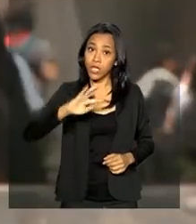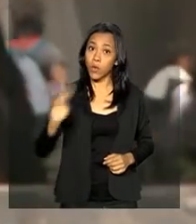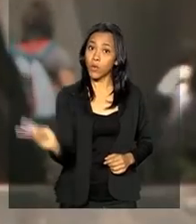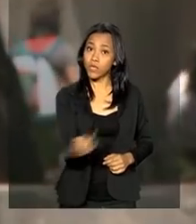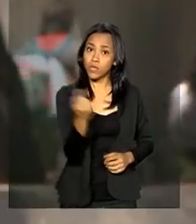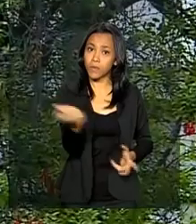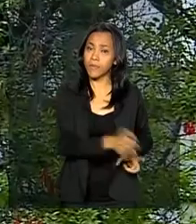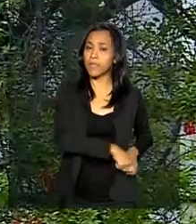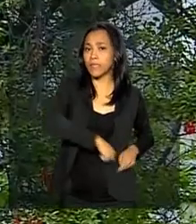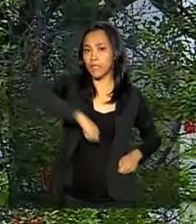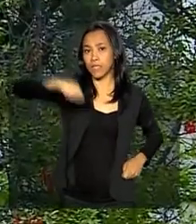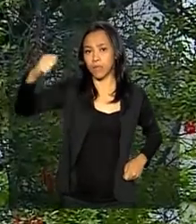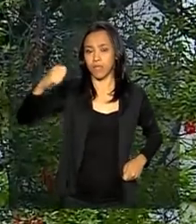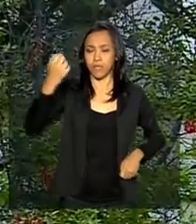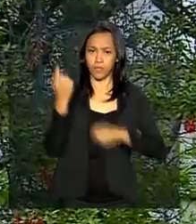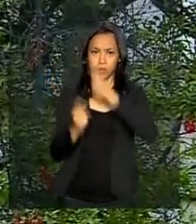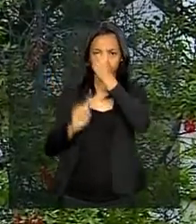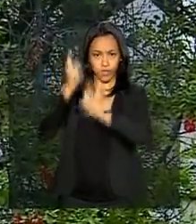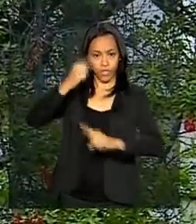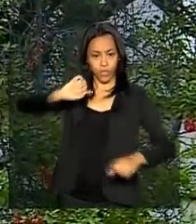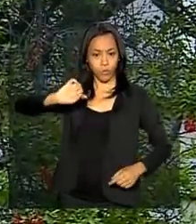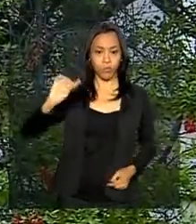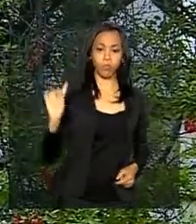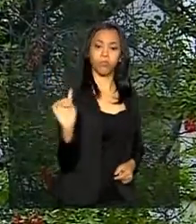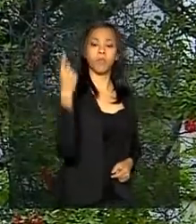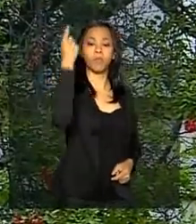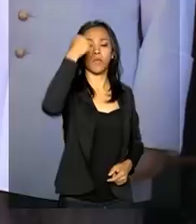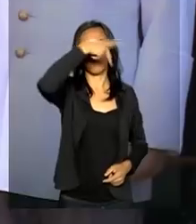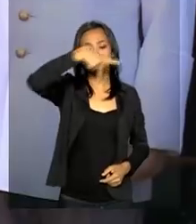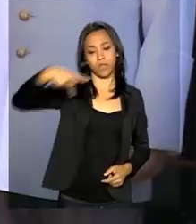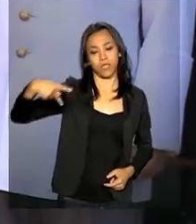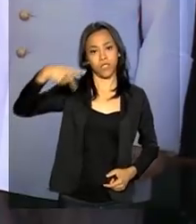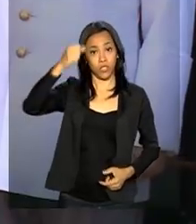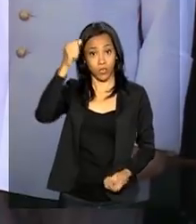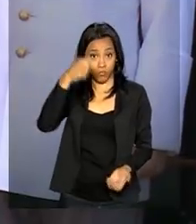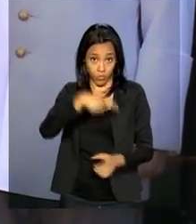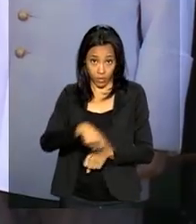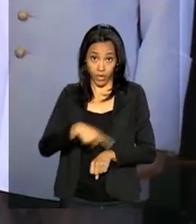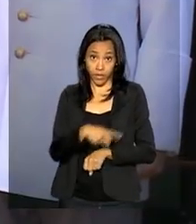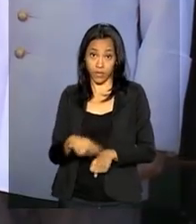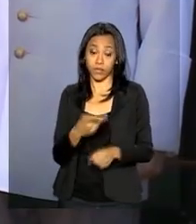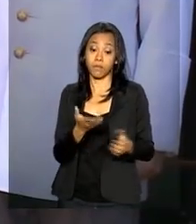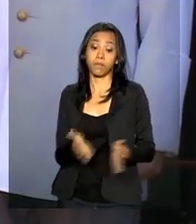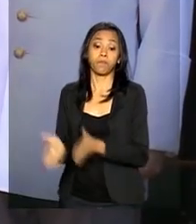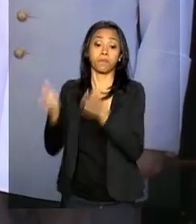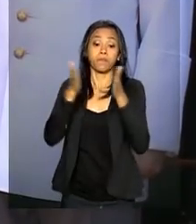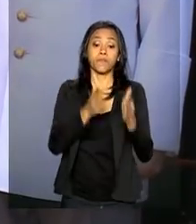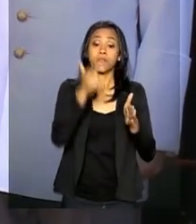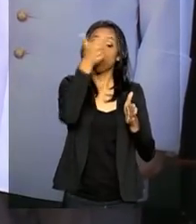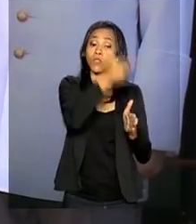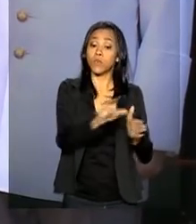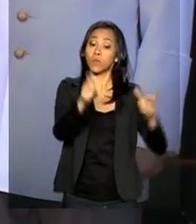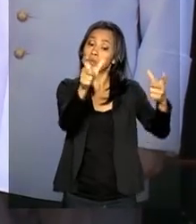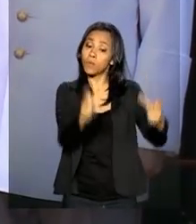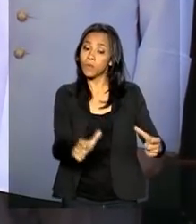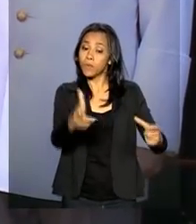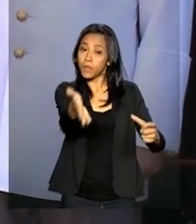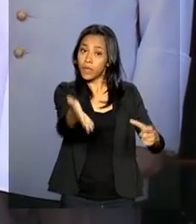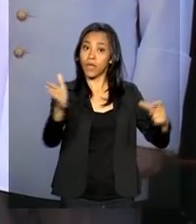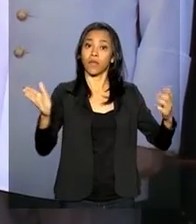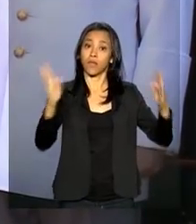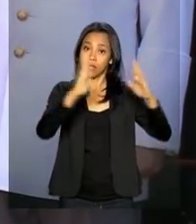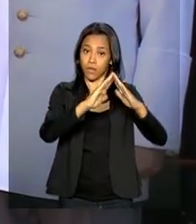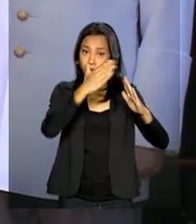independência do Chile e o primeiro chefe de estado do país já no palácio lamon da sede do governo chileno